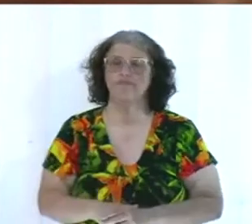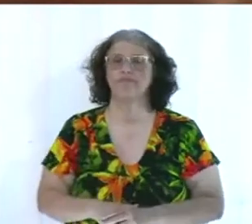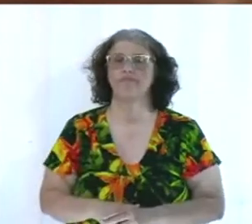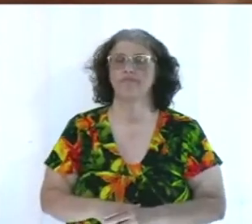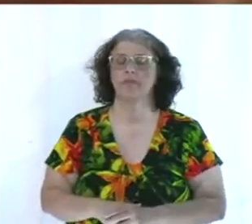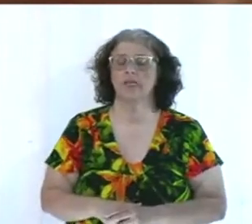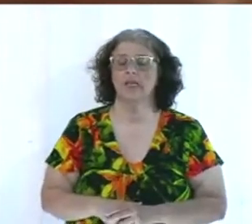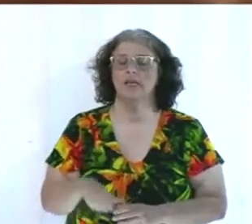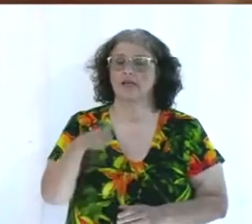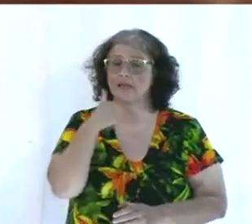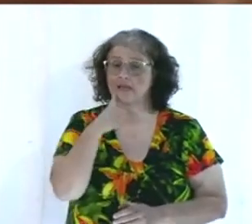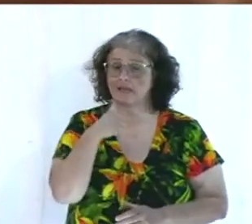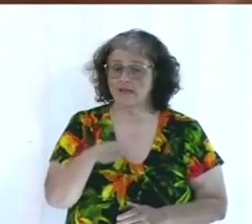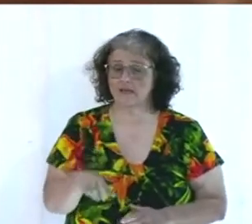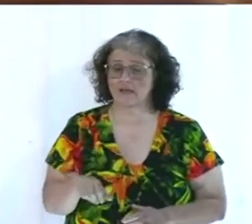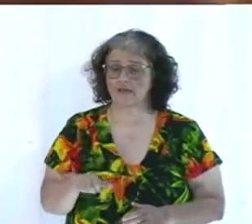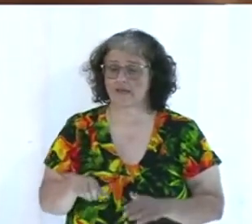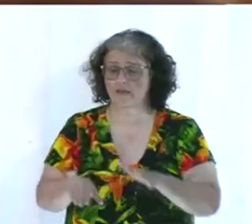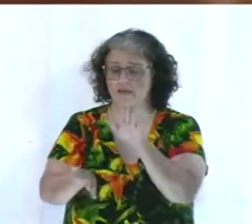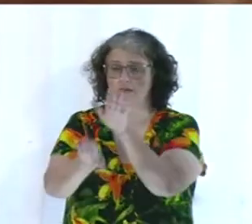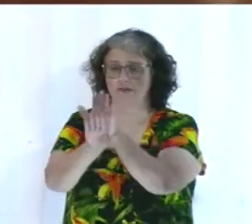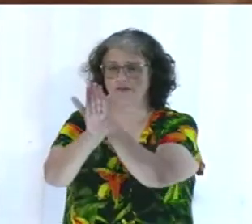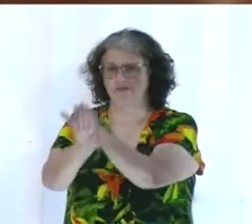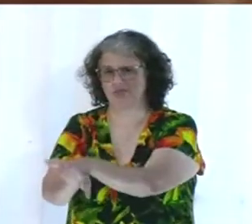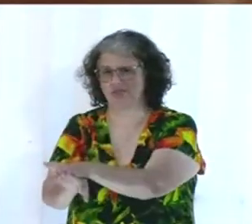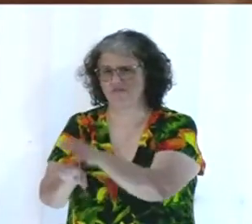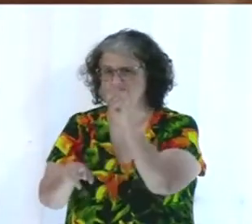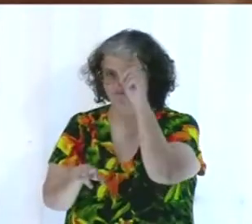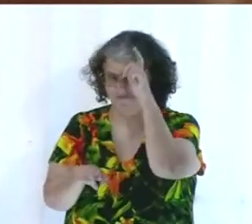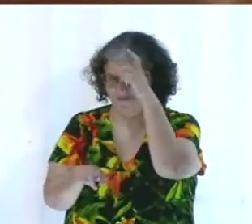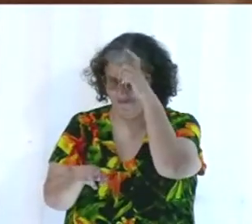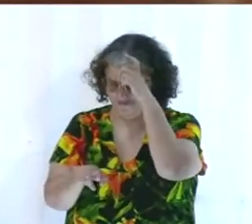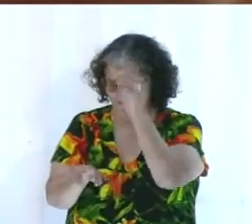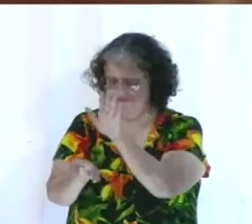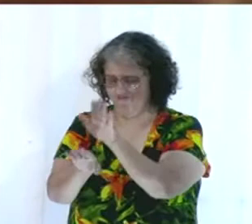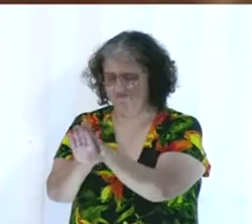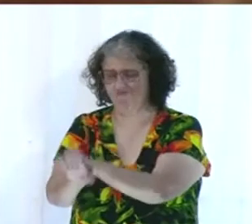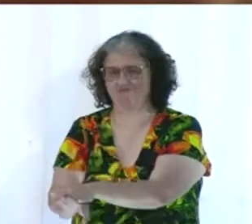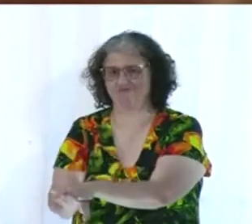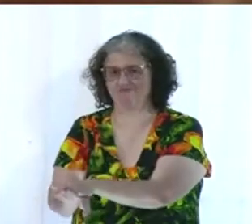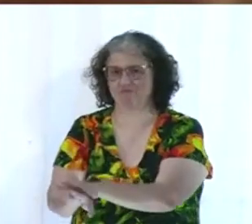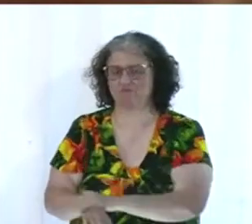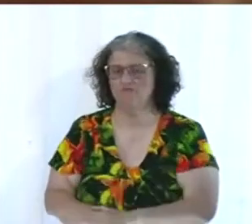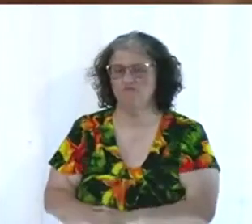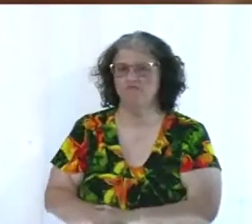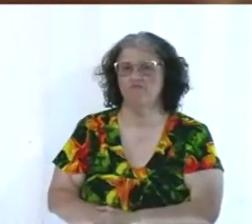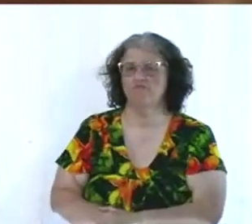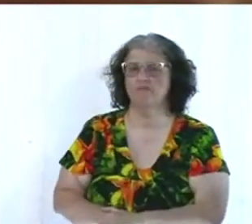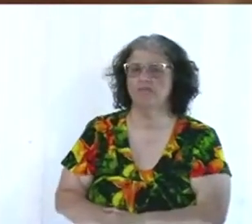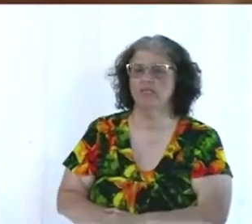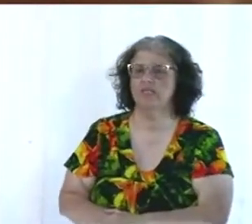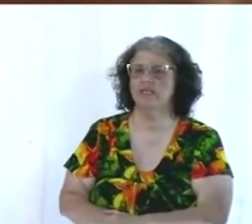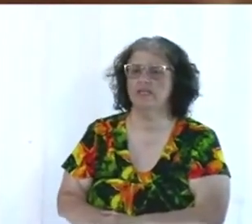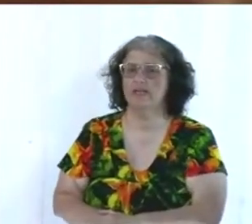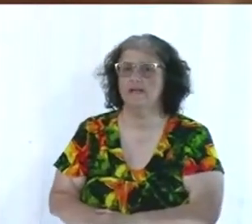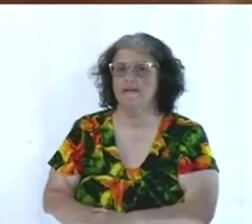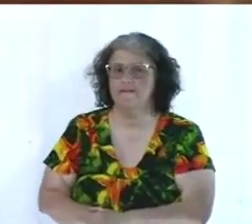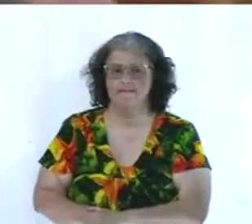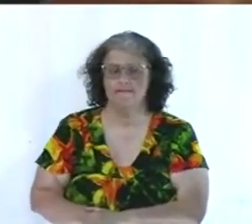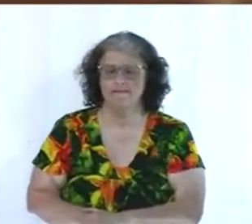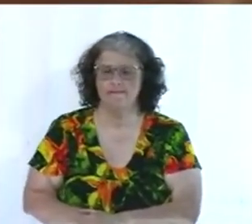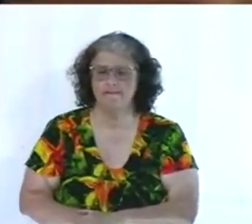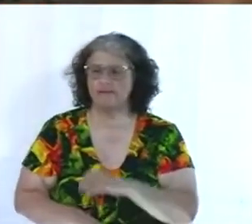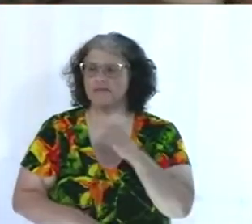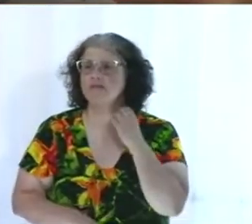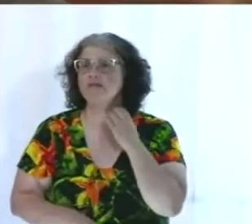pode orar pela minha irmã, porque se ela quiser servir ao diabo, é ela que decide. Se ela quiser servir a Jesus, é ela que decide, como se